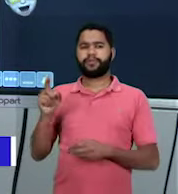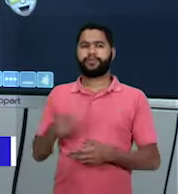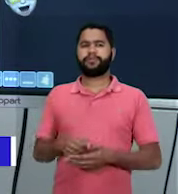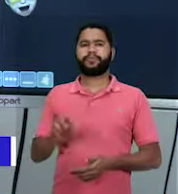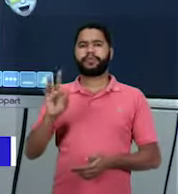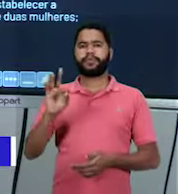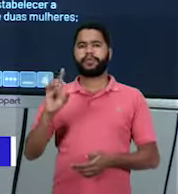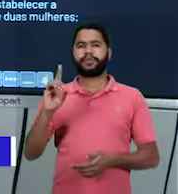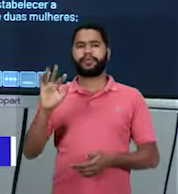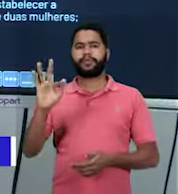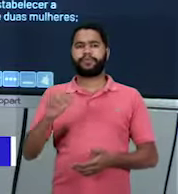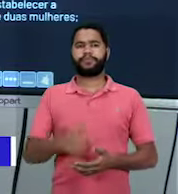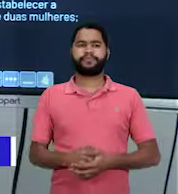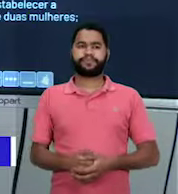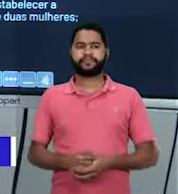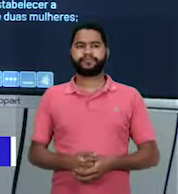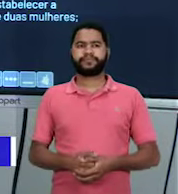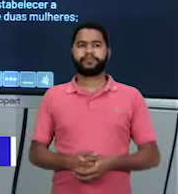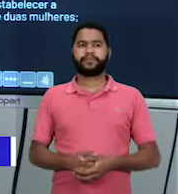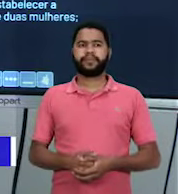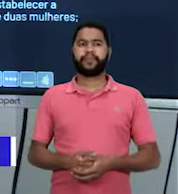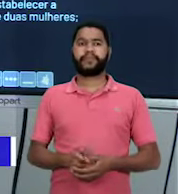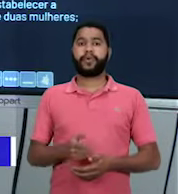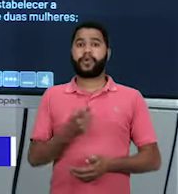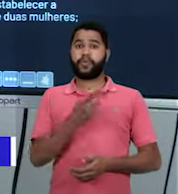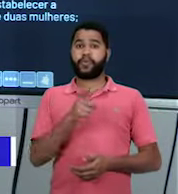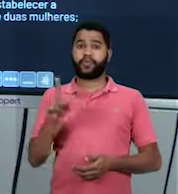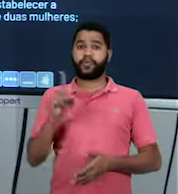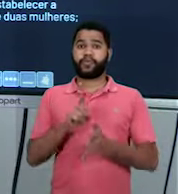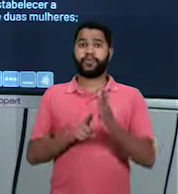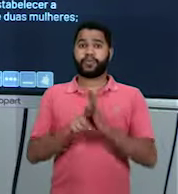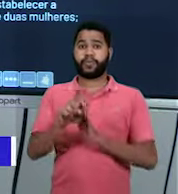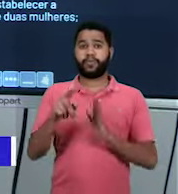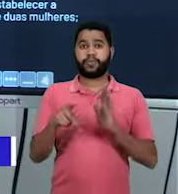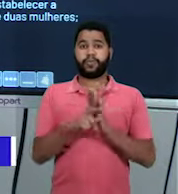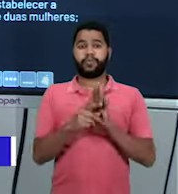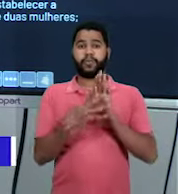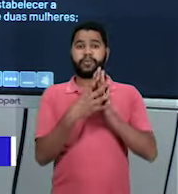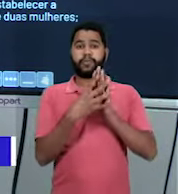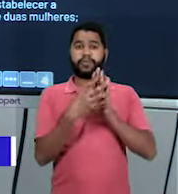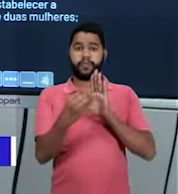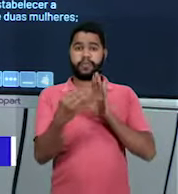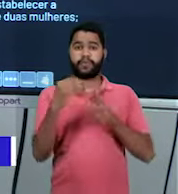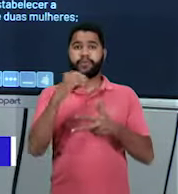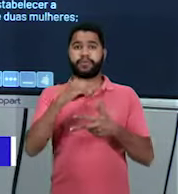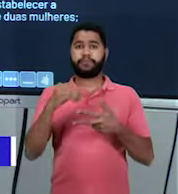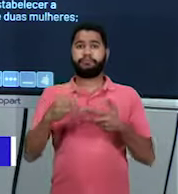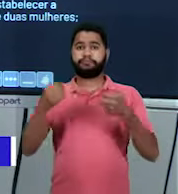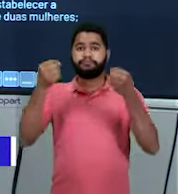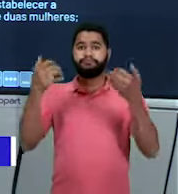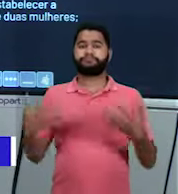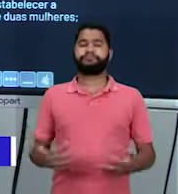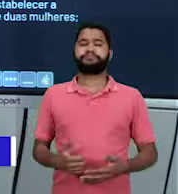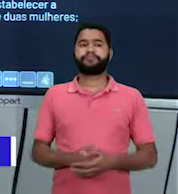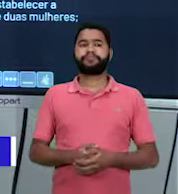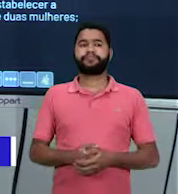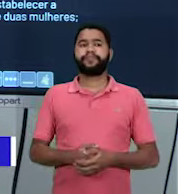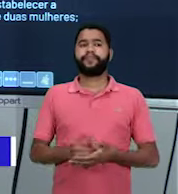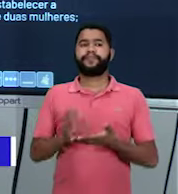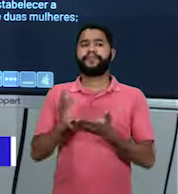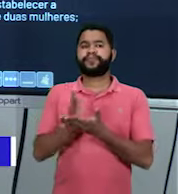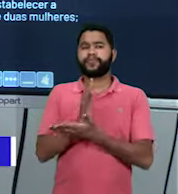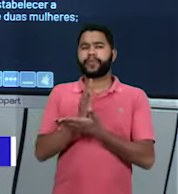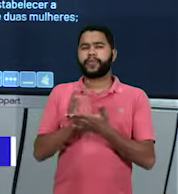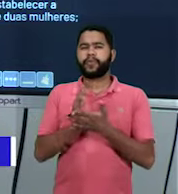TDF, tá? Vamos lá. Última questão aqui, que é uma questão do modelo do Enem, que fala: em alguns